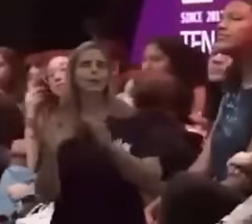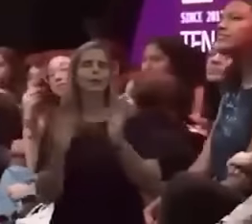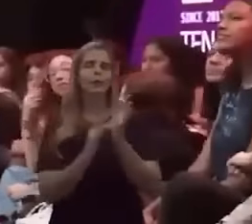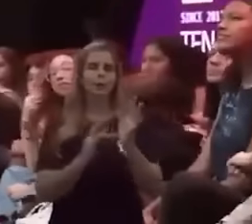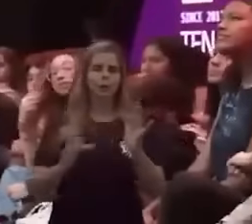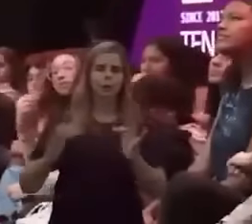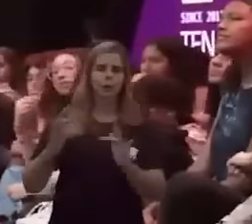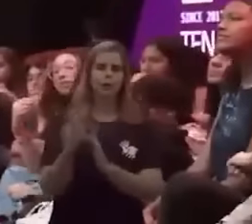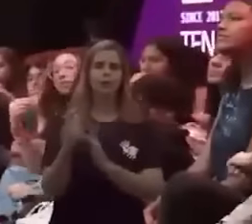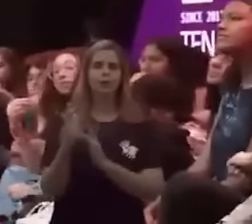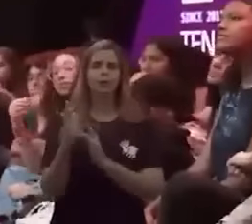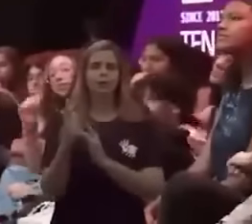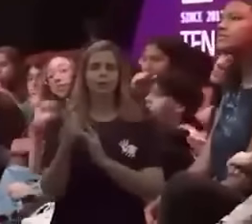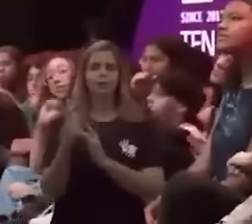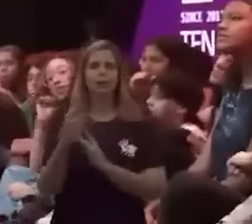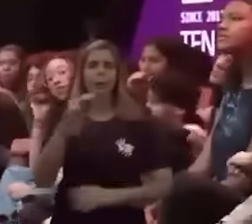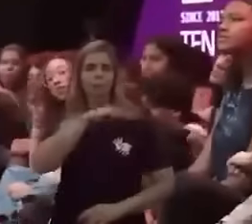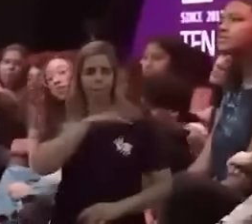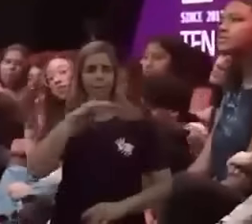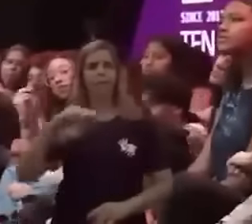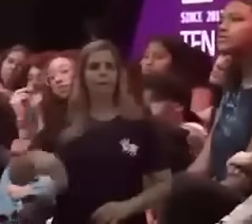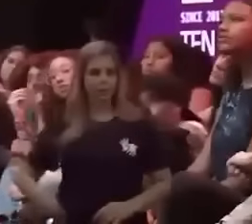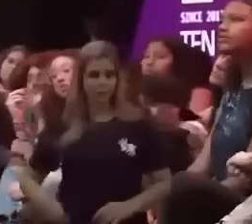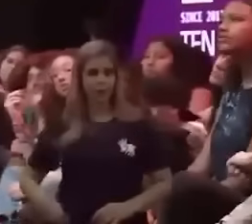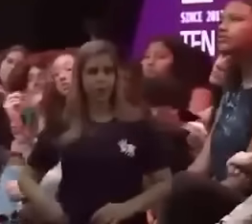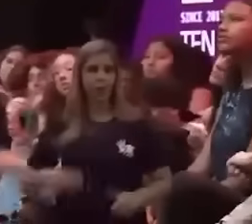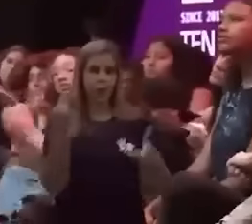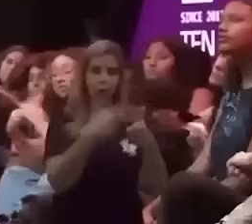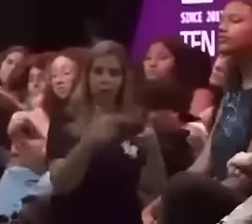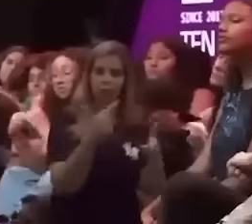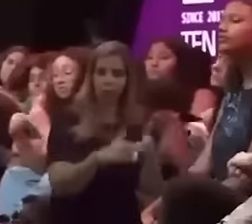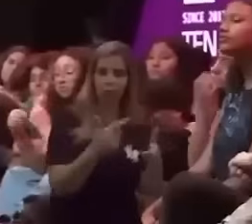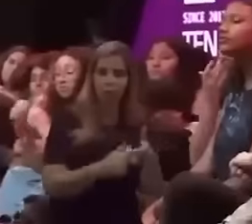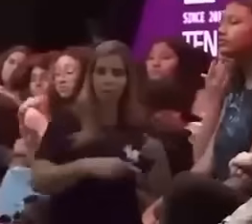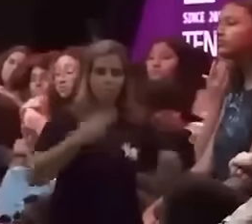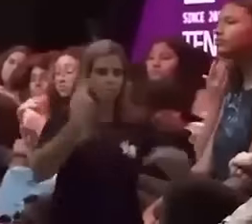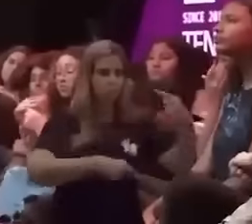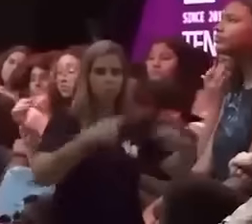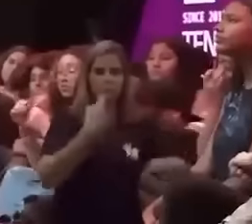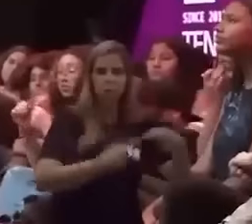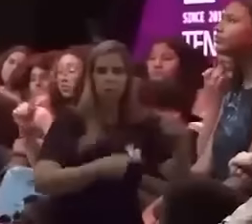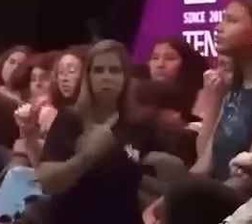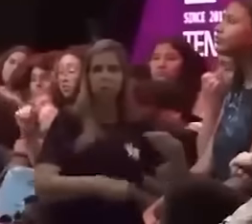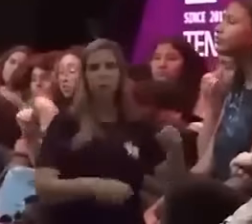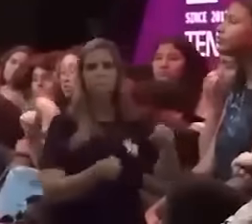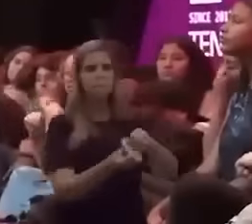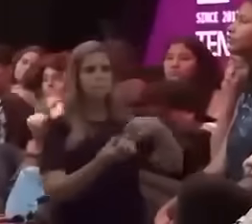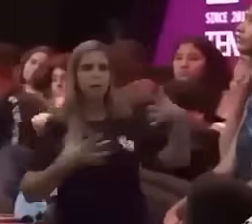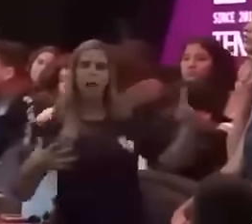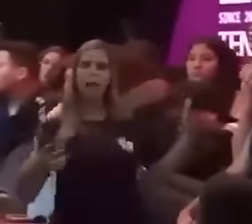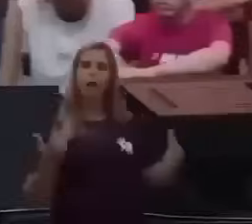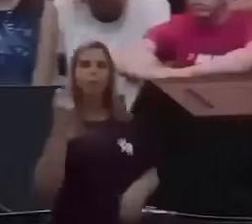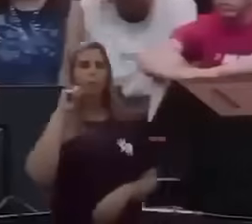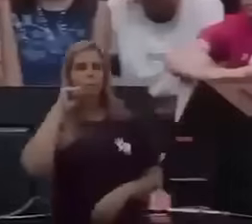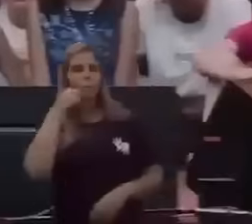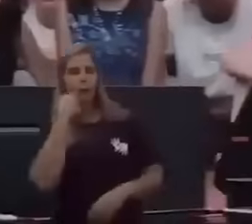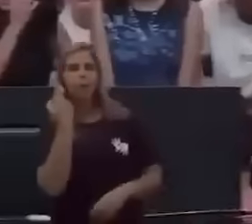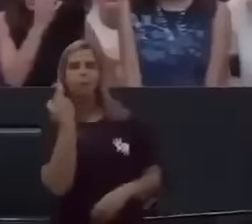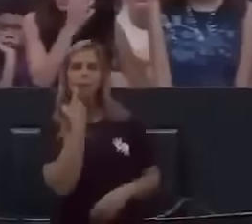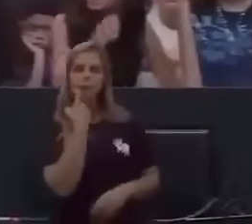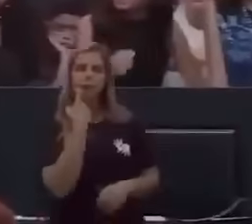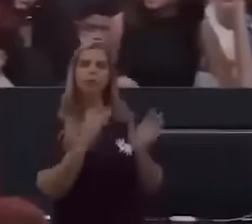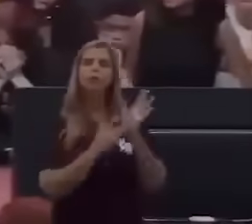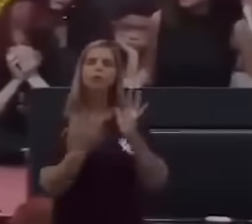messias político para resolver os seus problemas do aqui e do agora, para curas, para milagres, para multiplicação de pães e peixes, Jesus diz para os